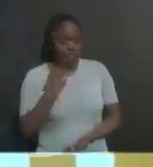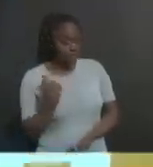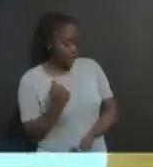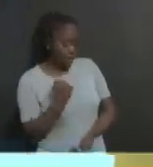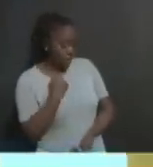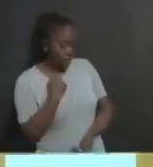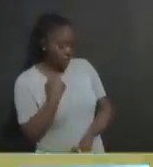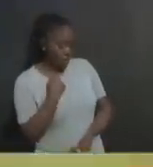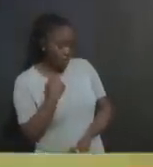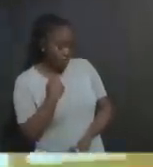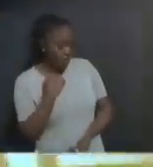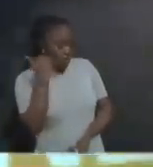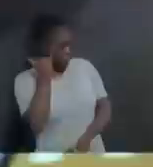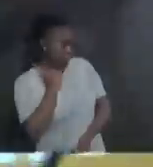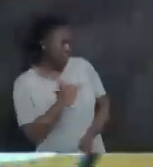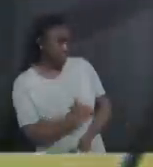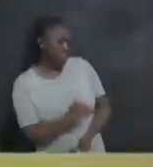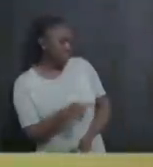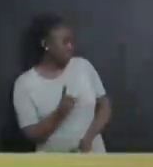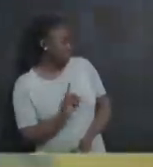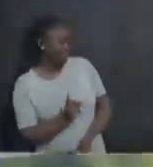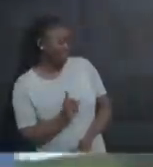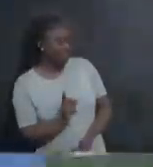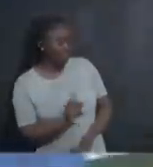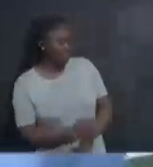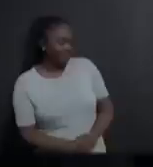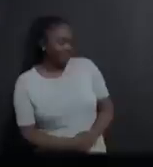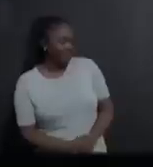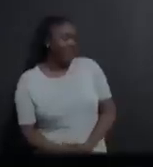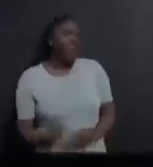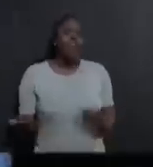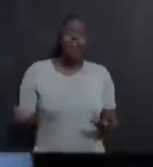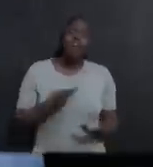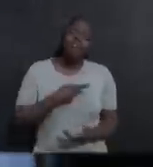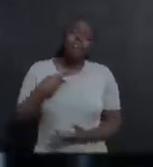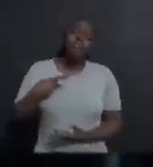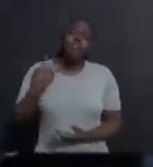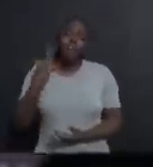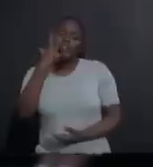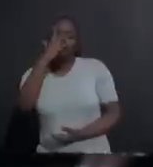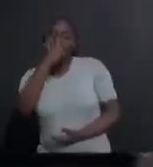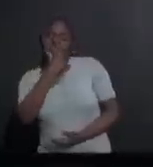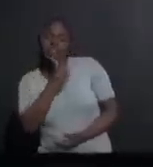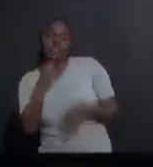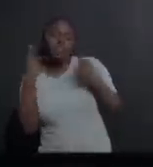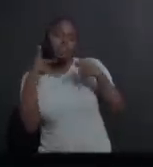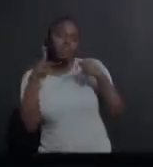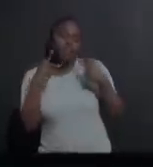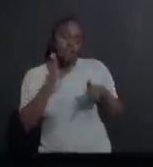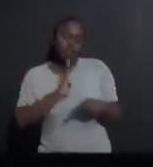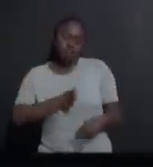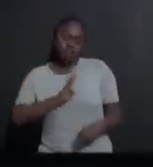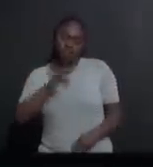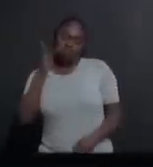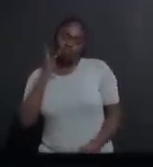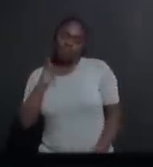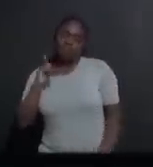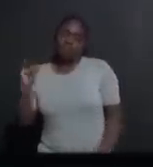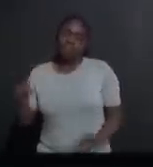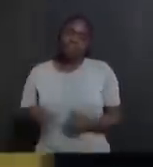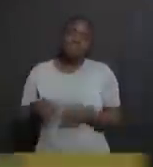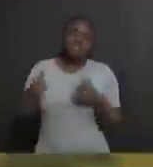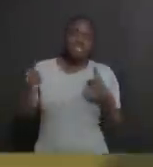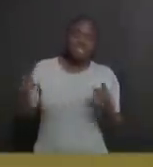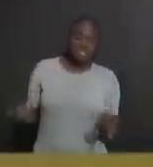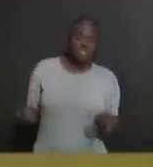sou profeta. Ai, pastor, palavra linda, linda, do coração do Pai. Mas olha, deixa